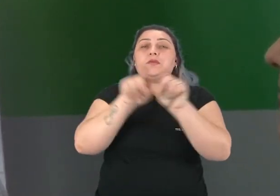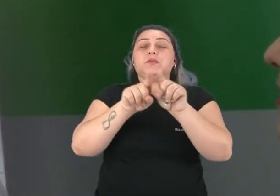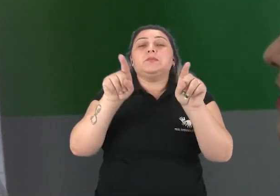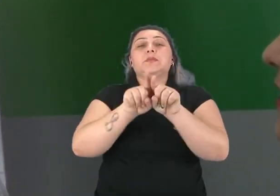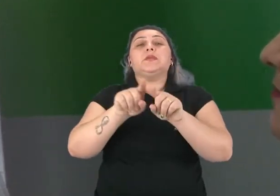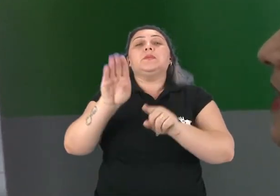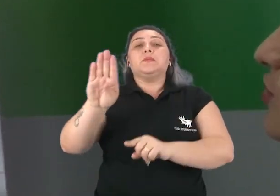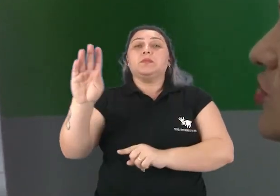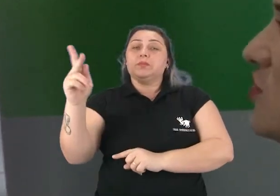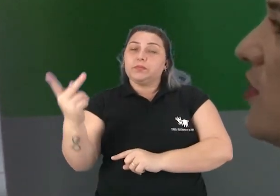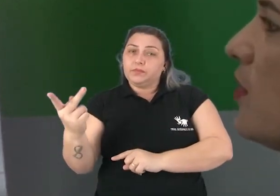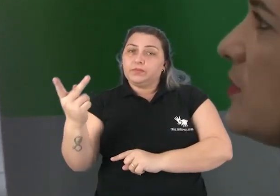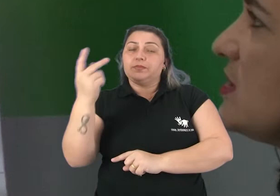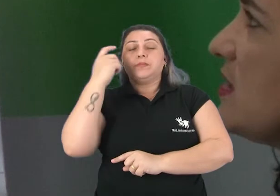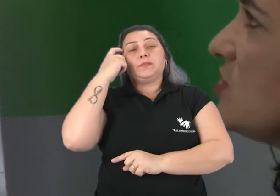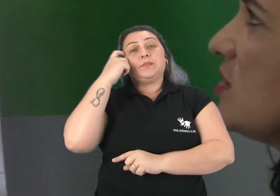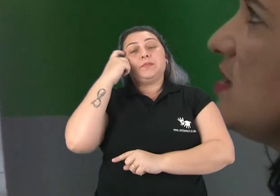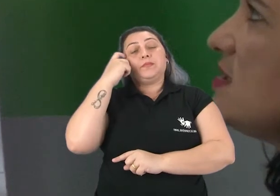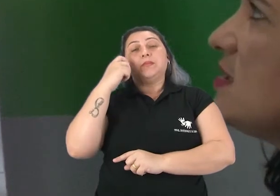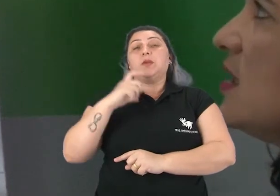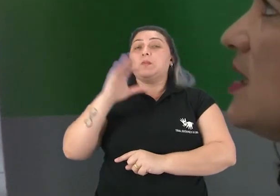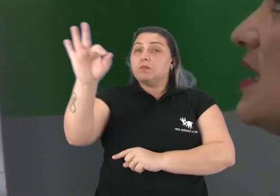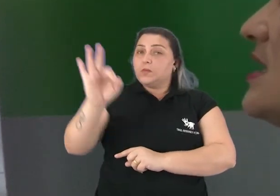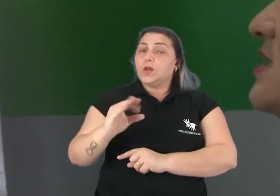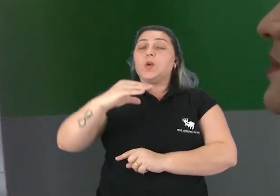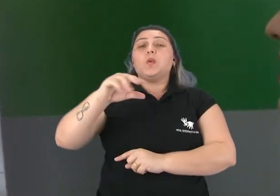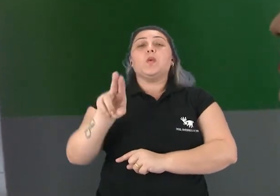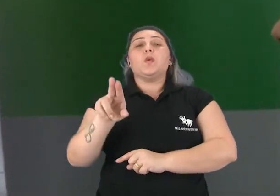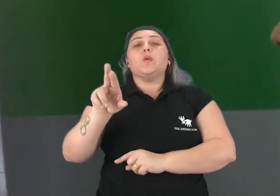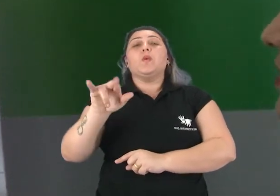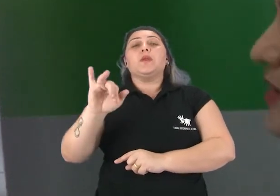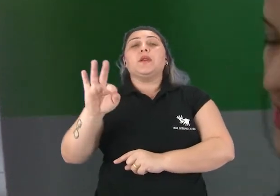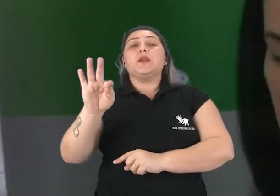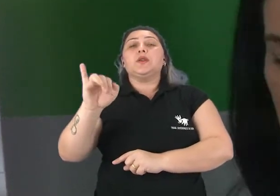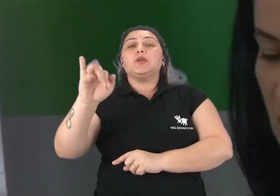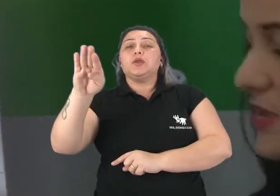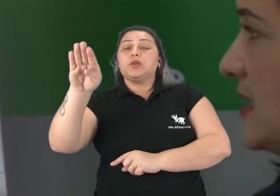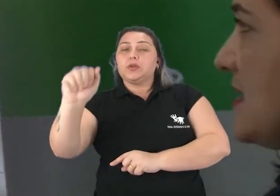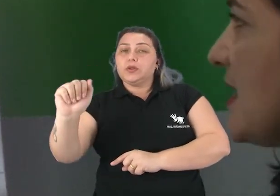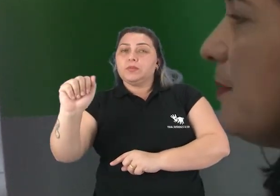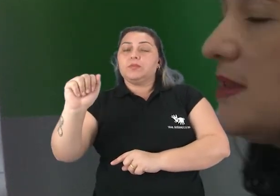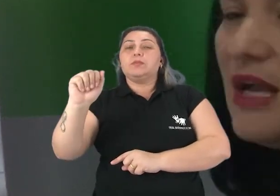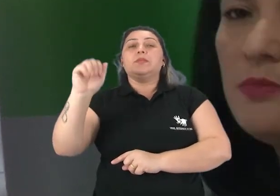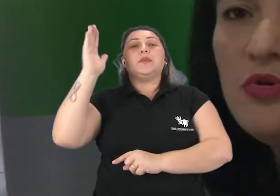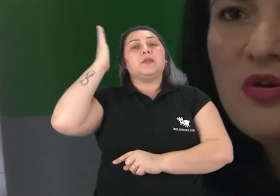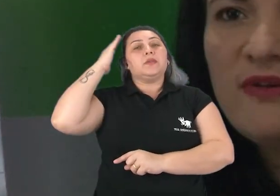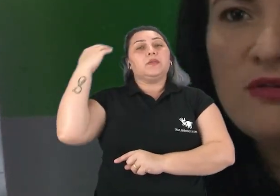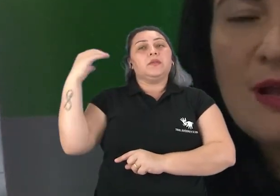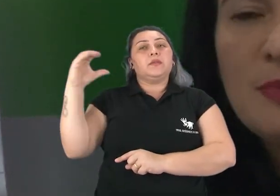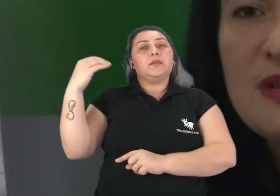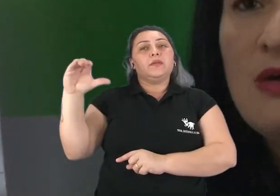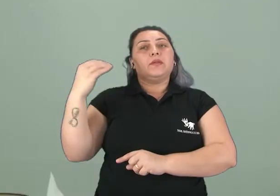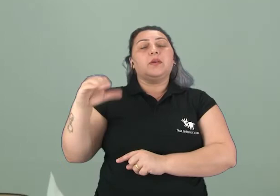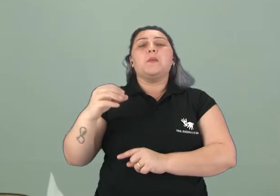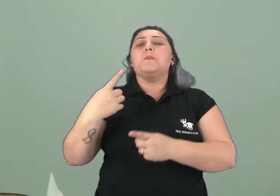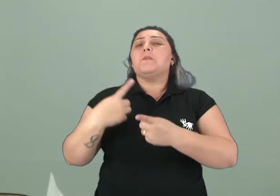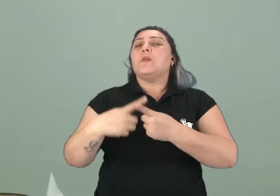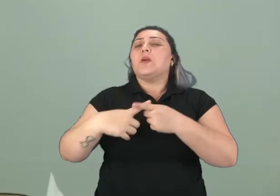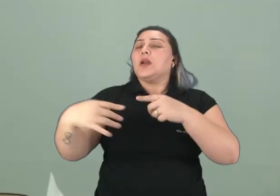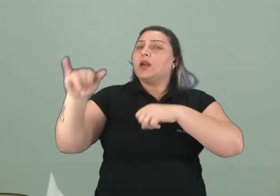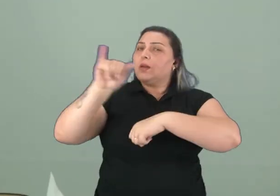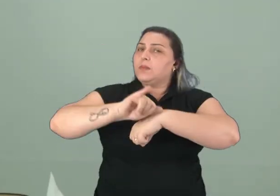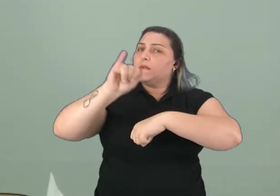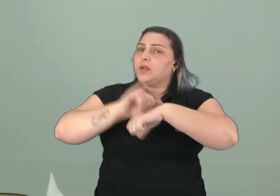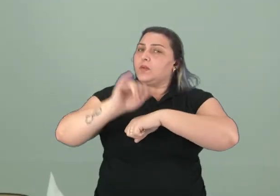aqui, ok? Então a gente vê uma porcentagem aqui desse crescimento dessas capitais. Por que eu falo capital aqui? Porque eu